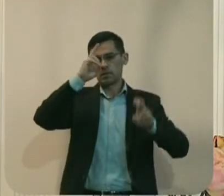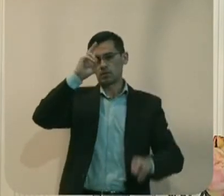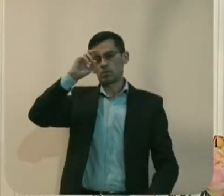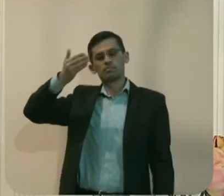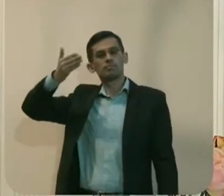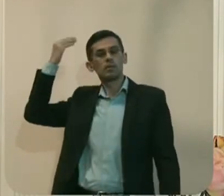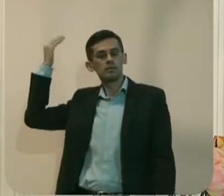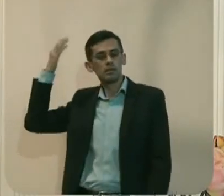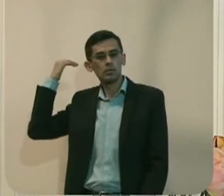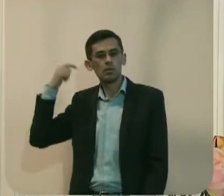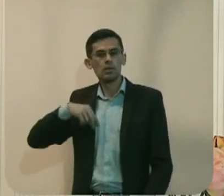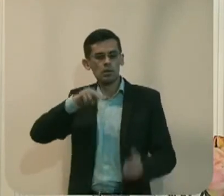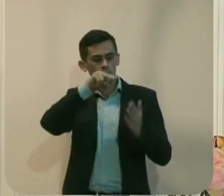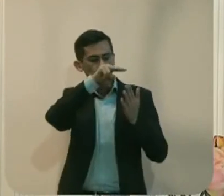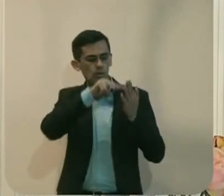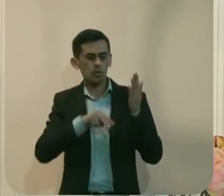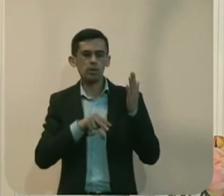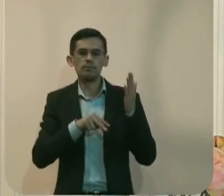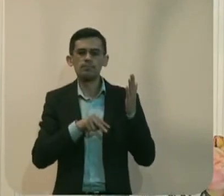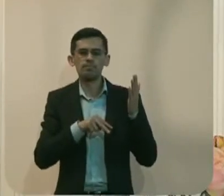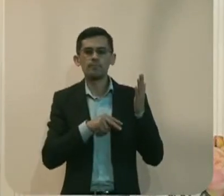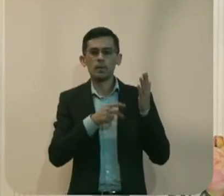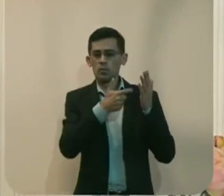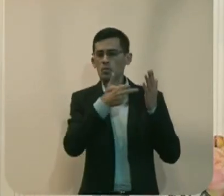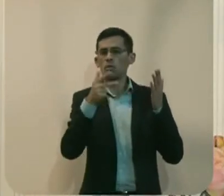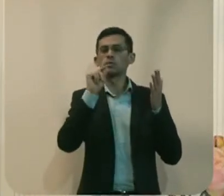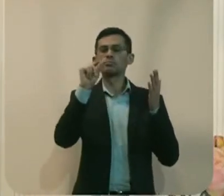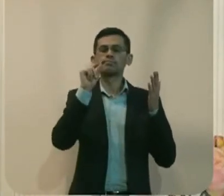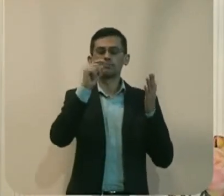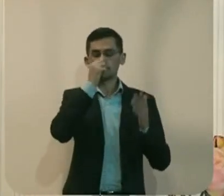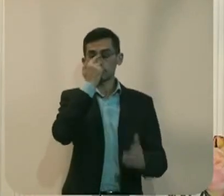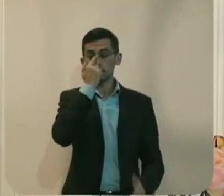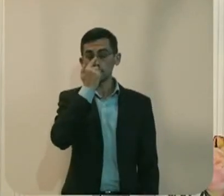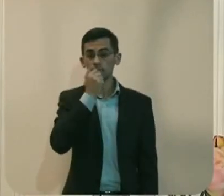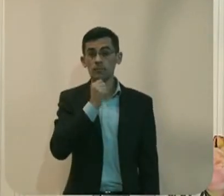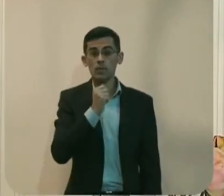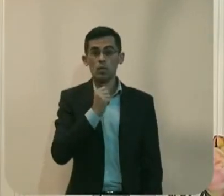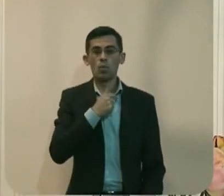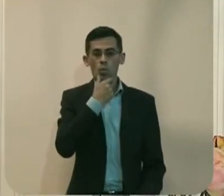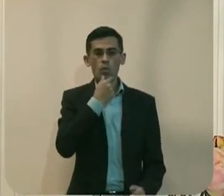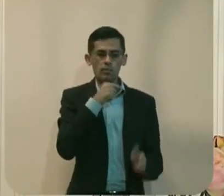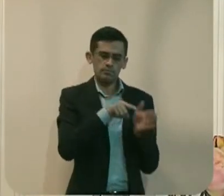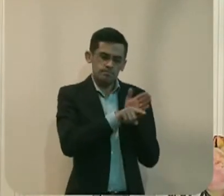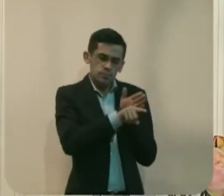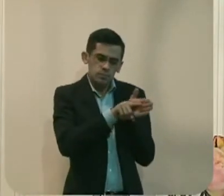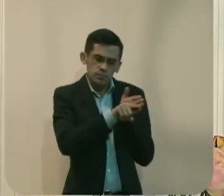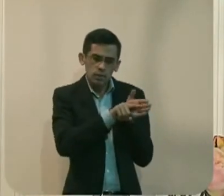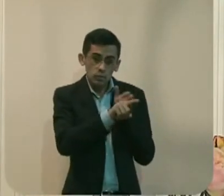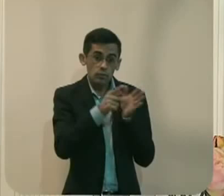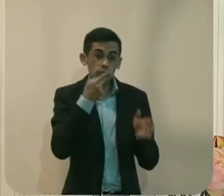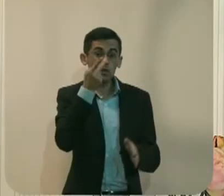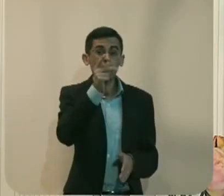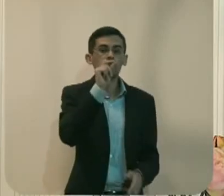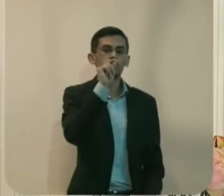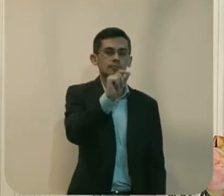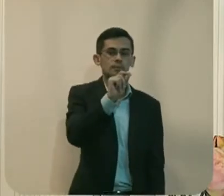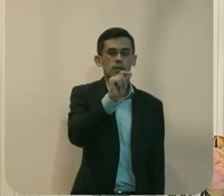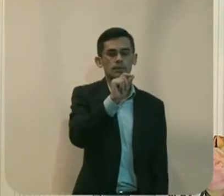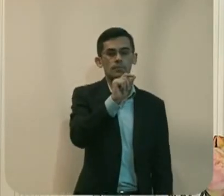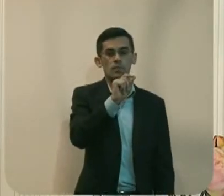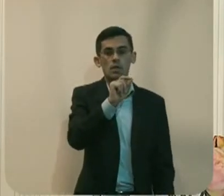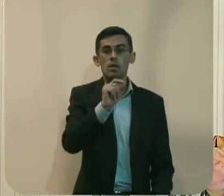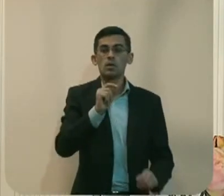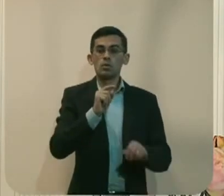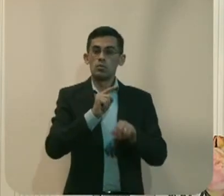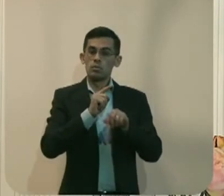passado, eu vi um artigo de que um historiador afirmava que